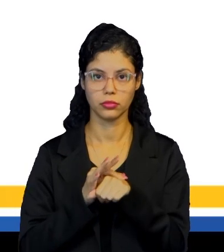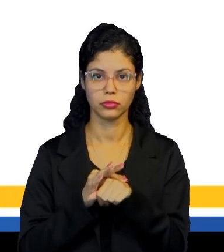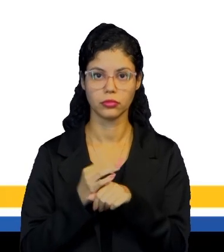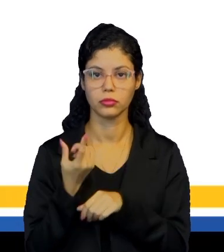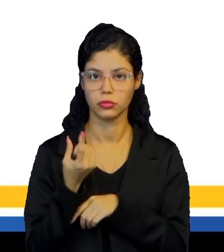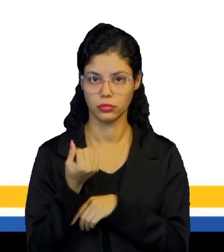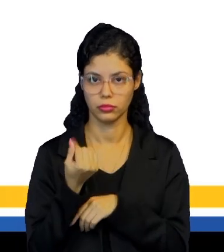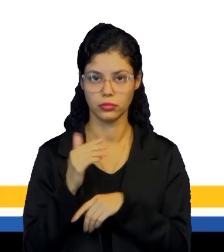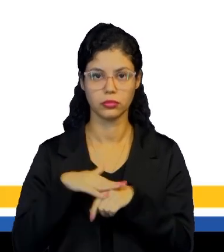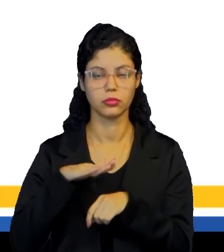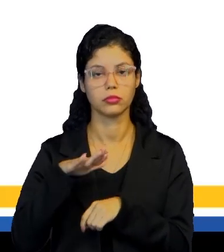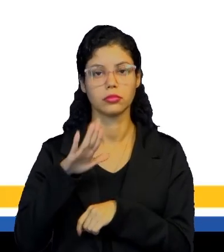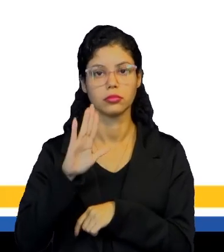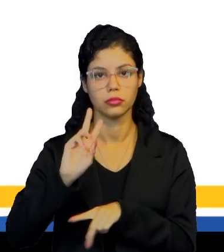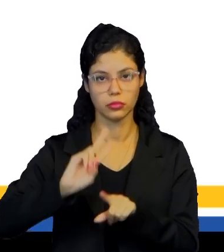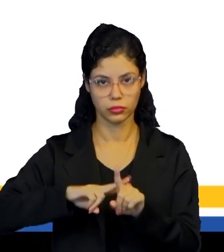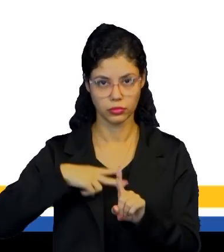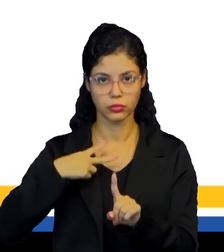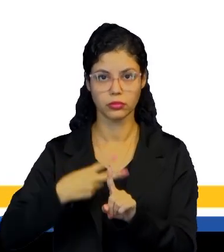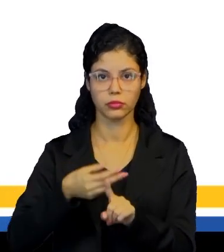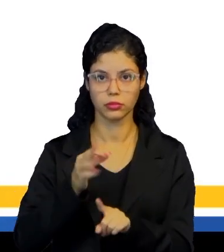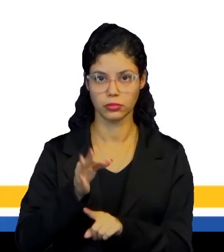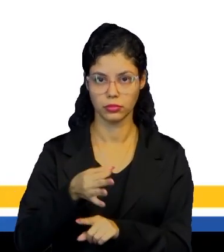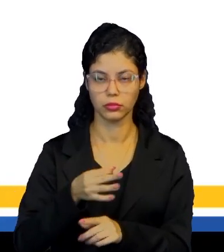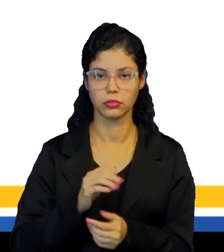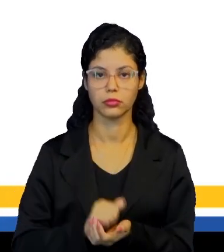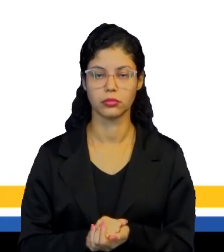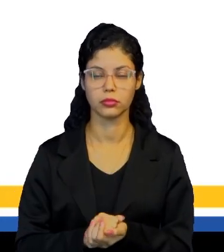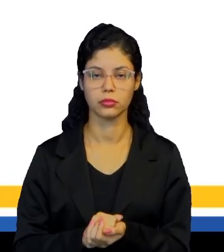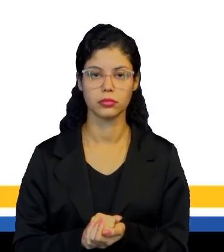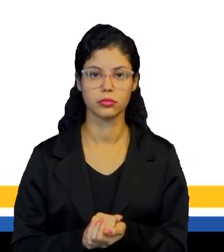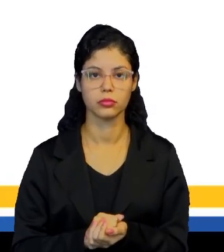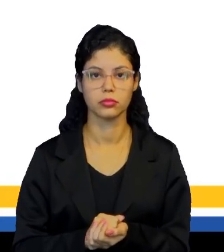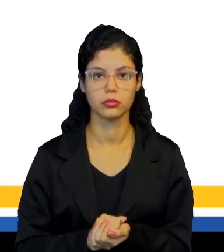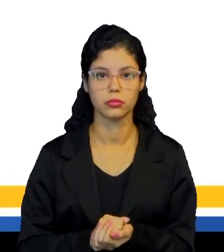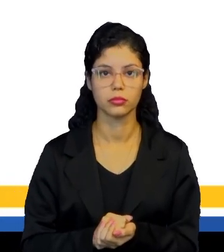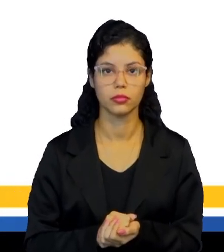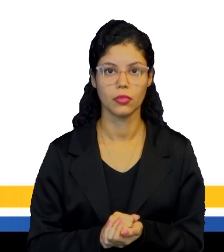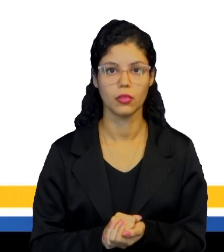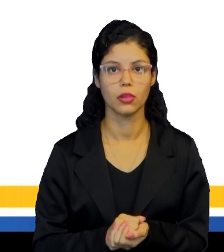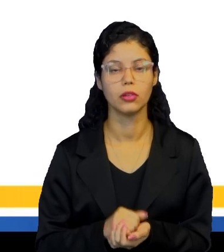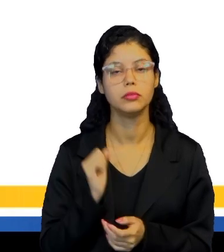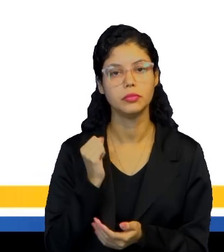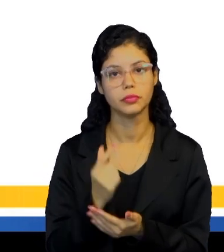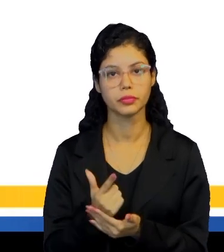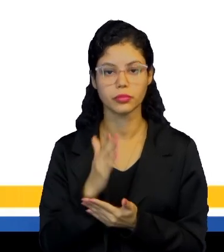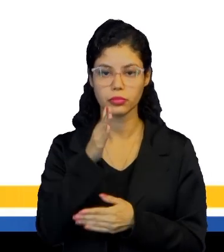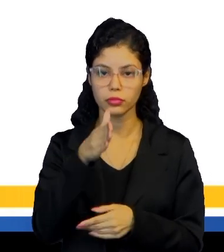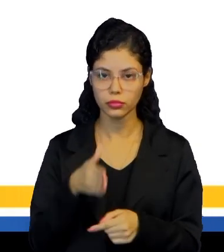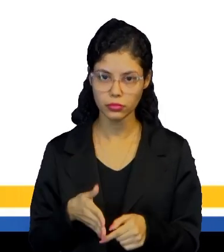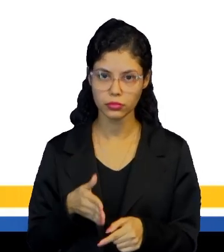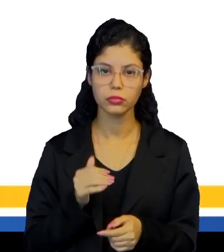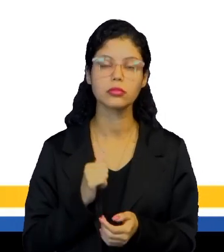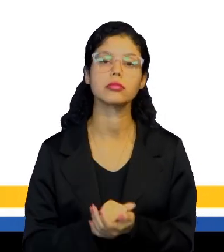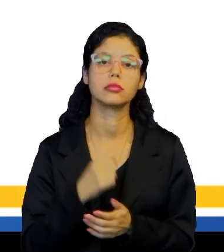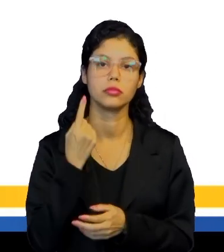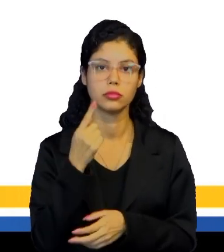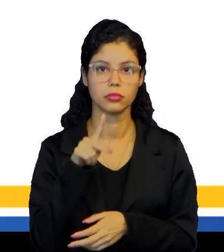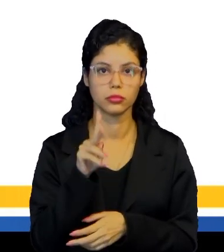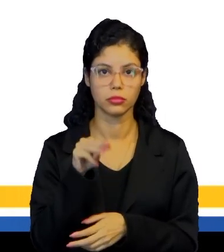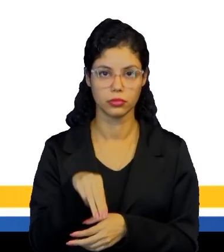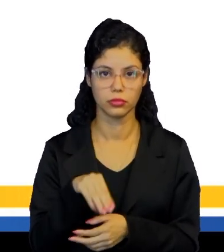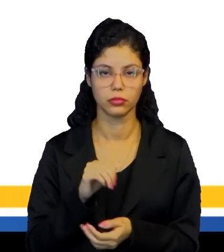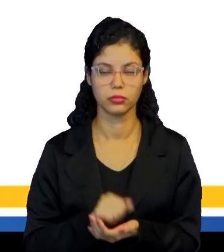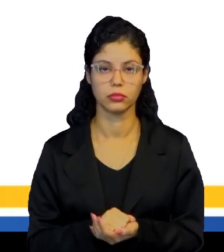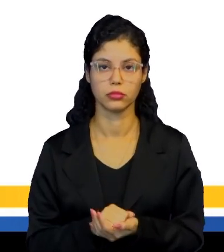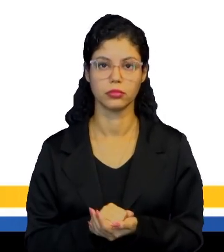o preço será o dobro certo ou se eu compro a metade de um